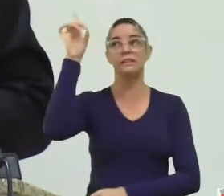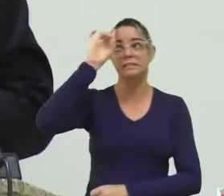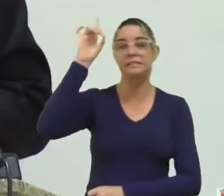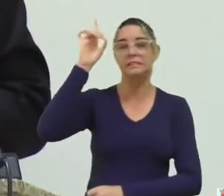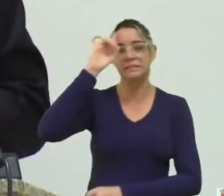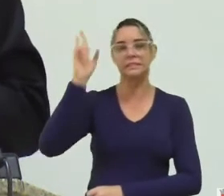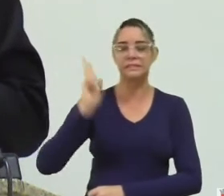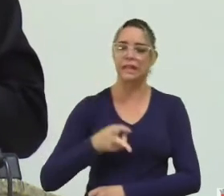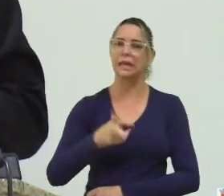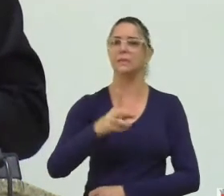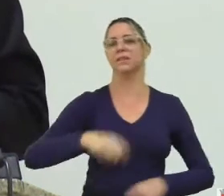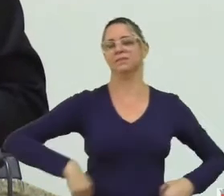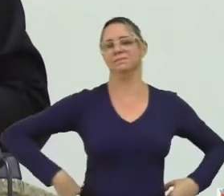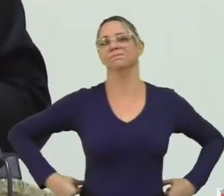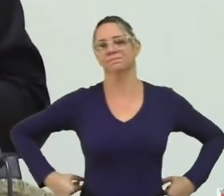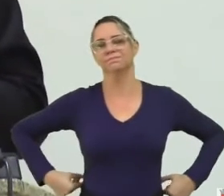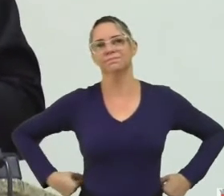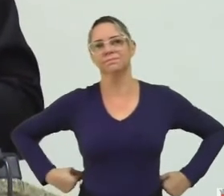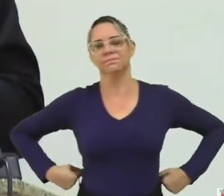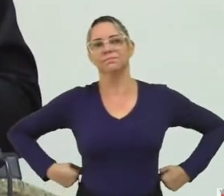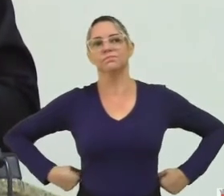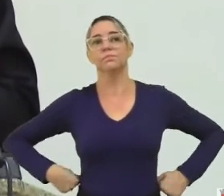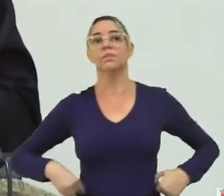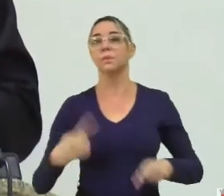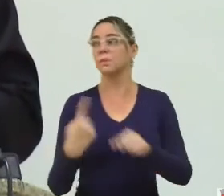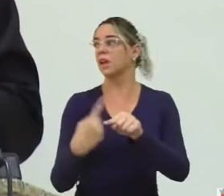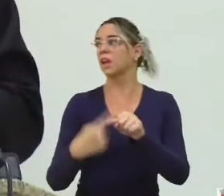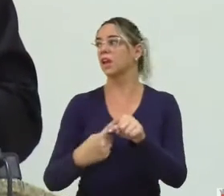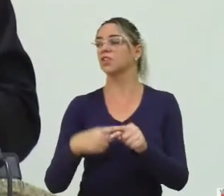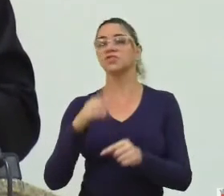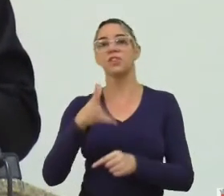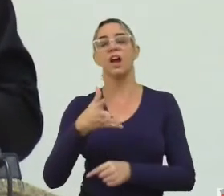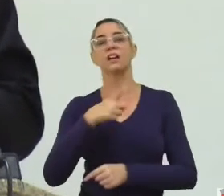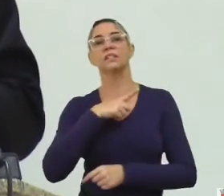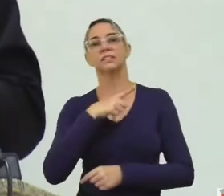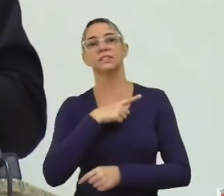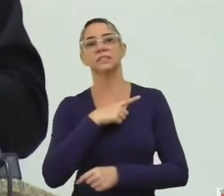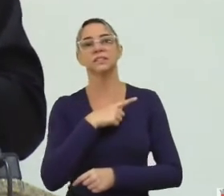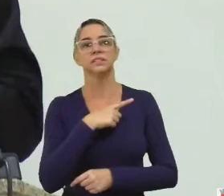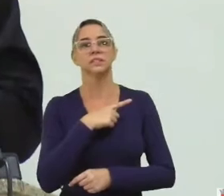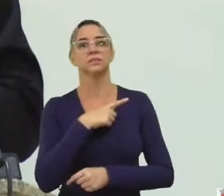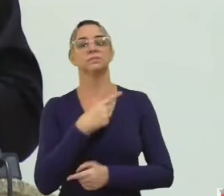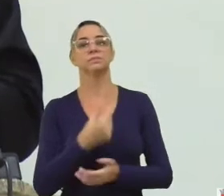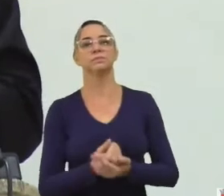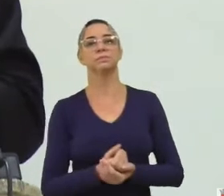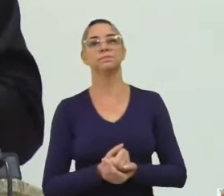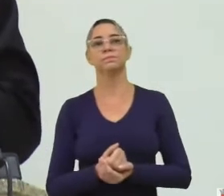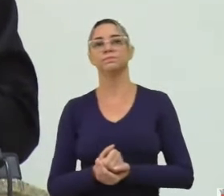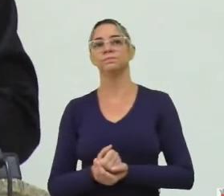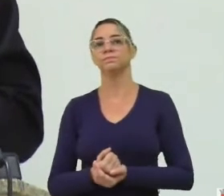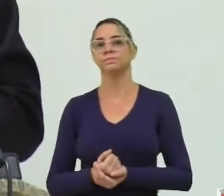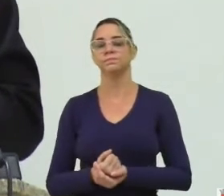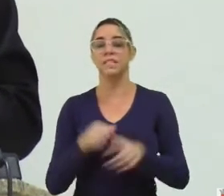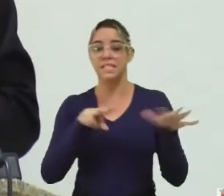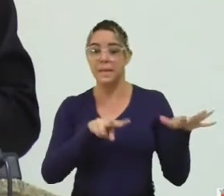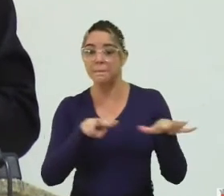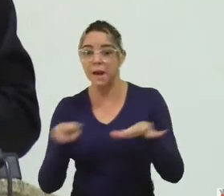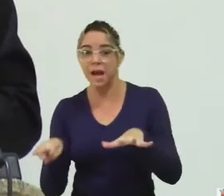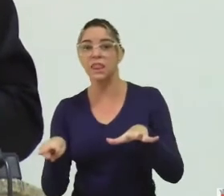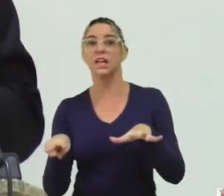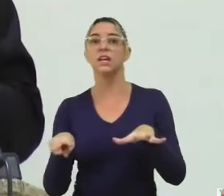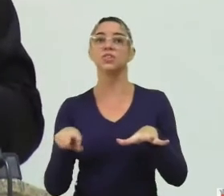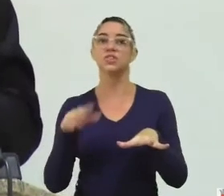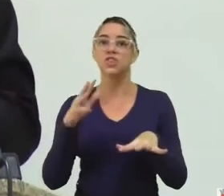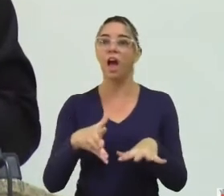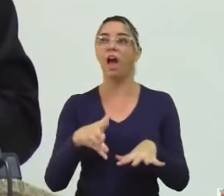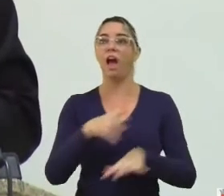diariamente, porque já tivemos alguns relatos esta semana já